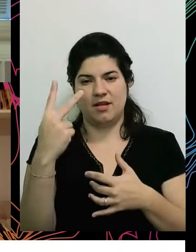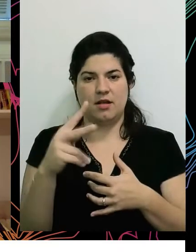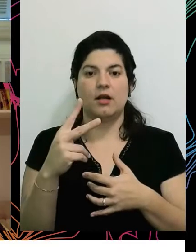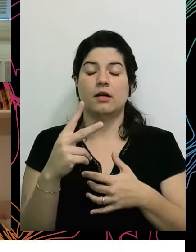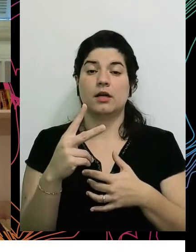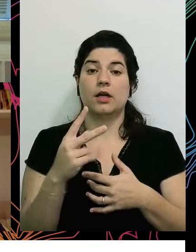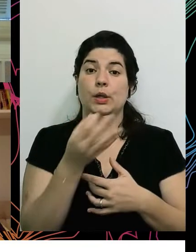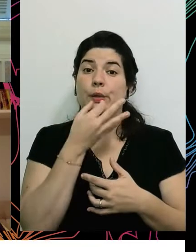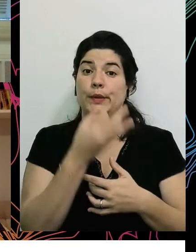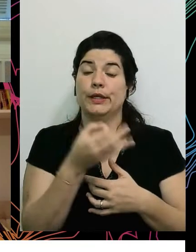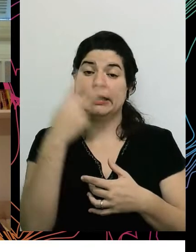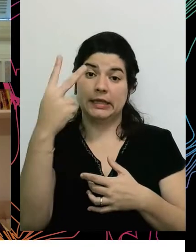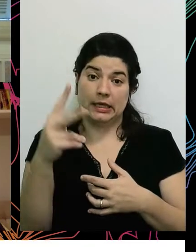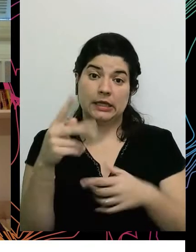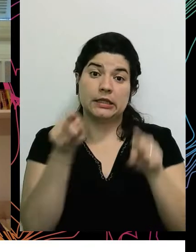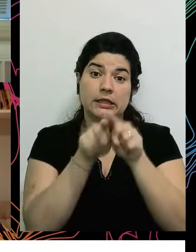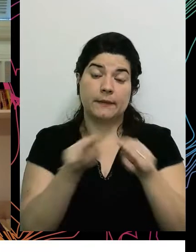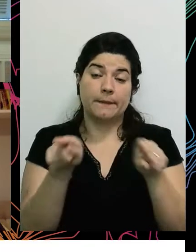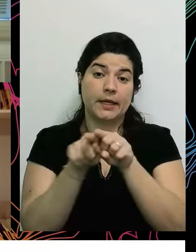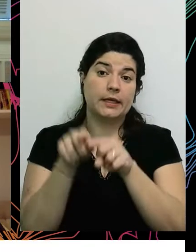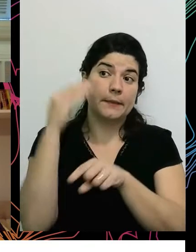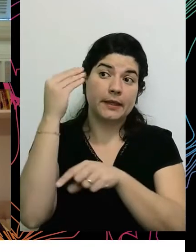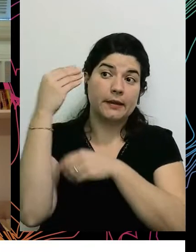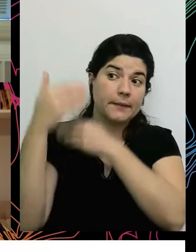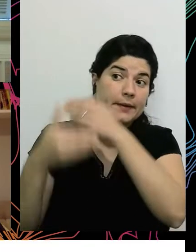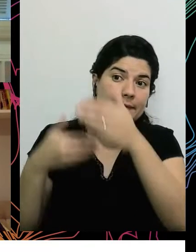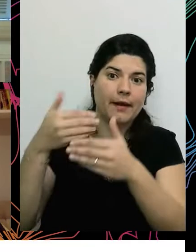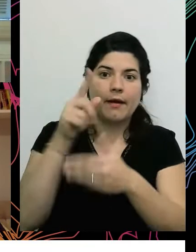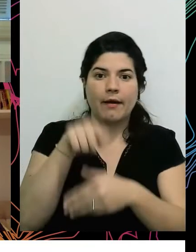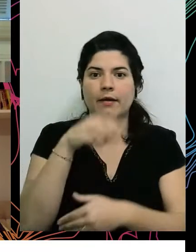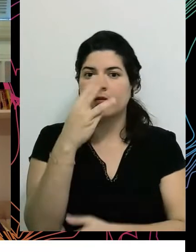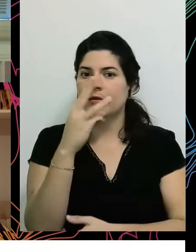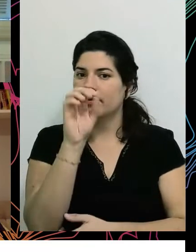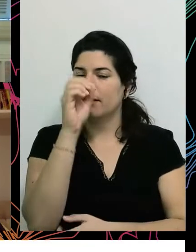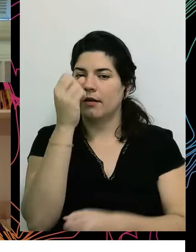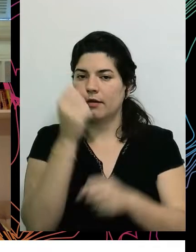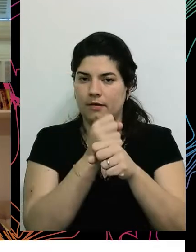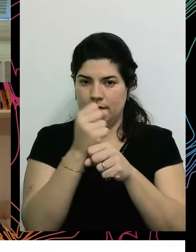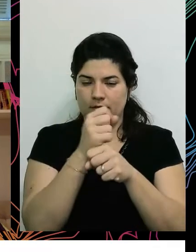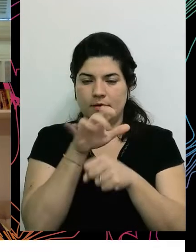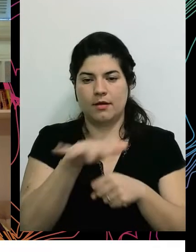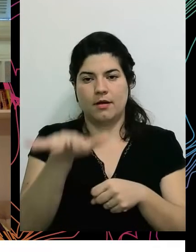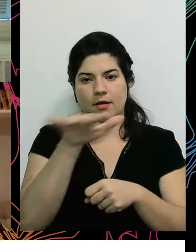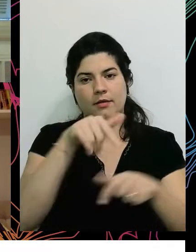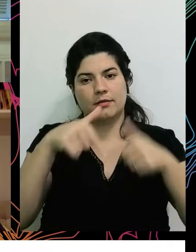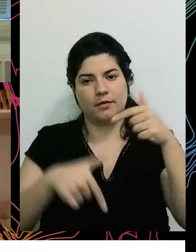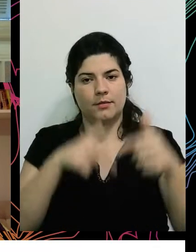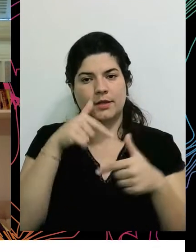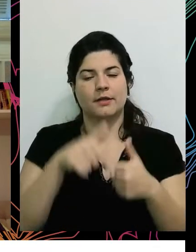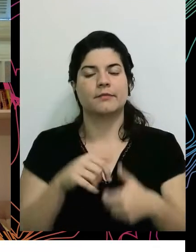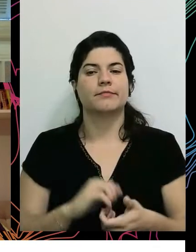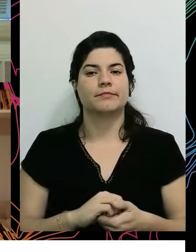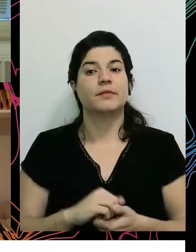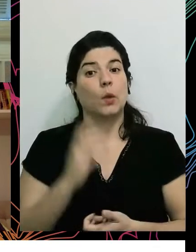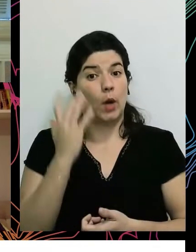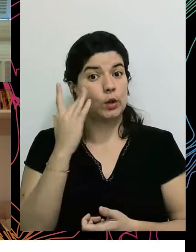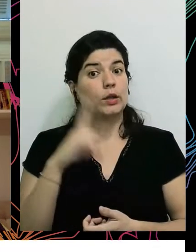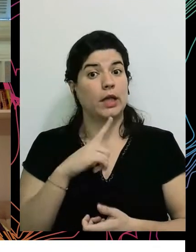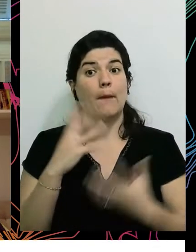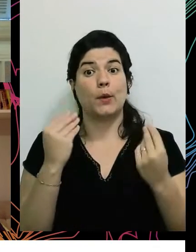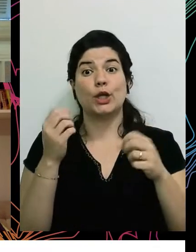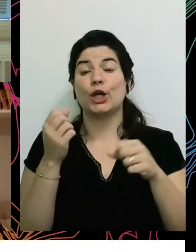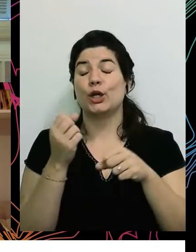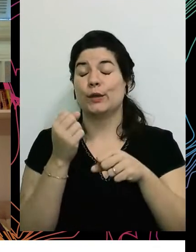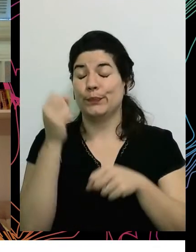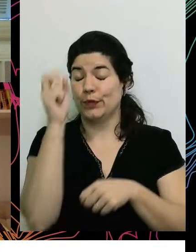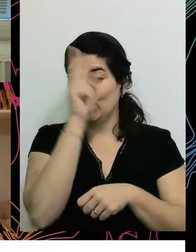vista da Equinor, mas também da sua trajetória, que são 30 anos já de experiência no setor, então acho que tem bastante história para compartilhar